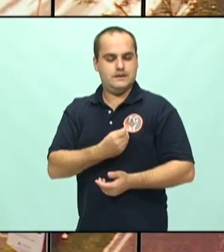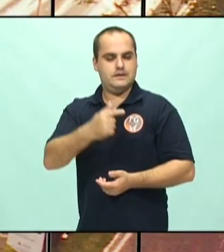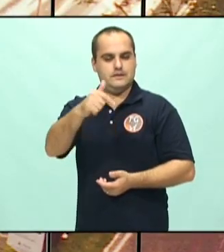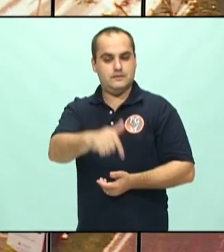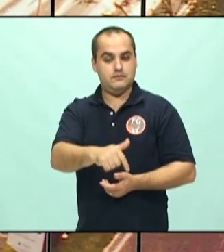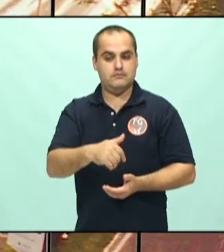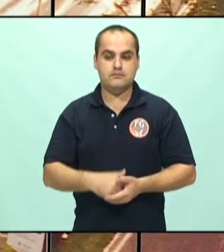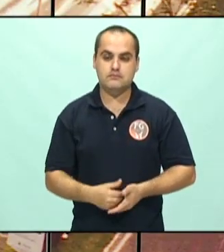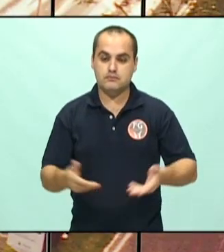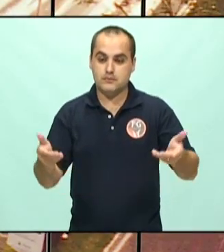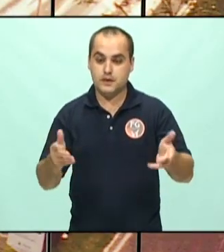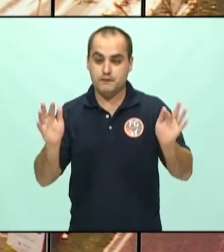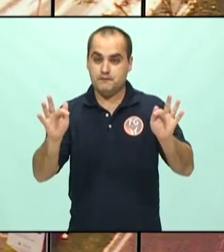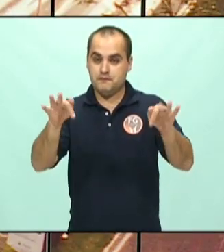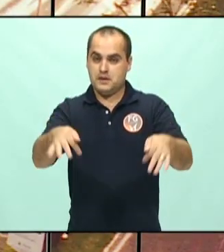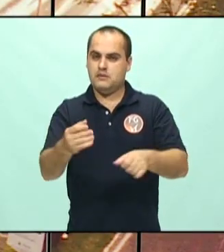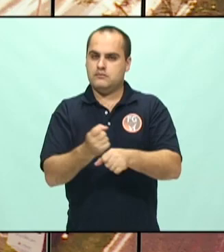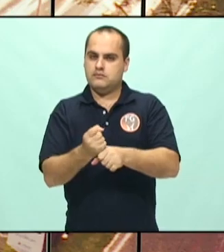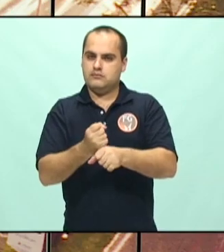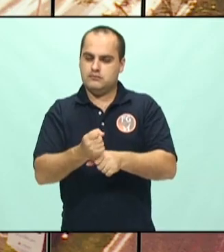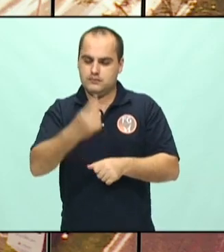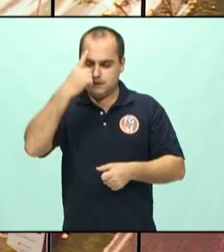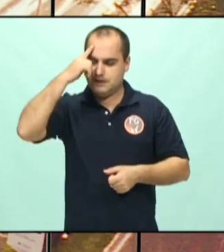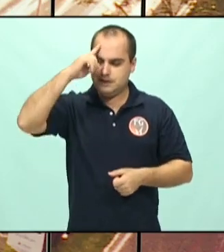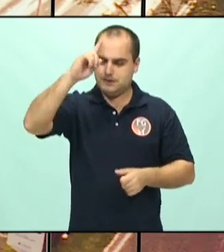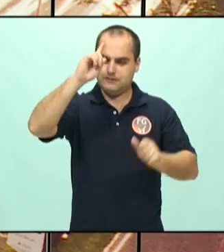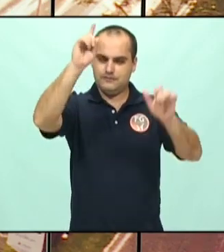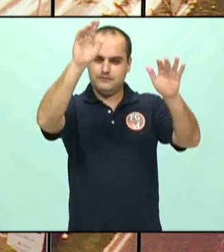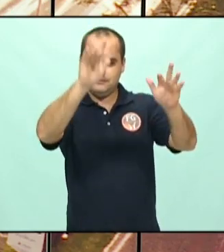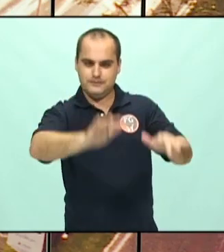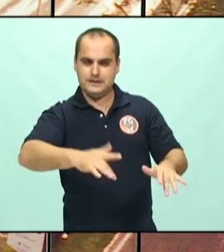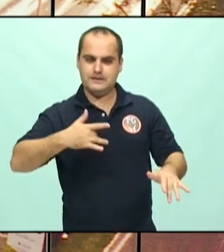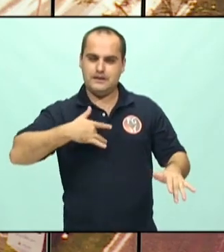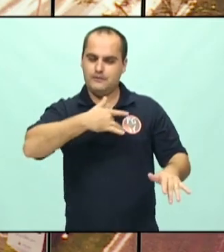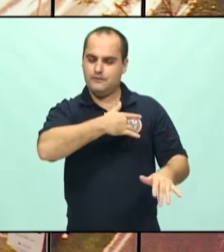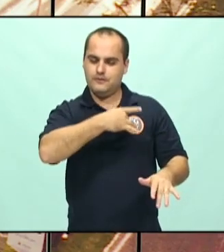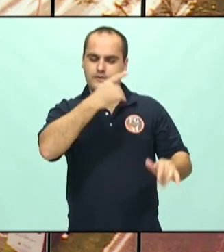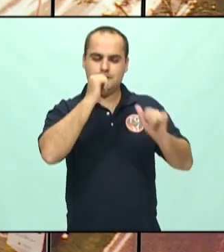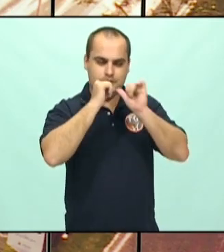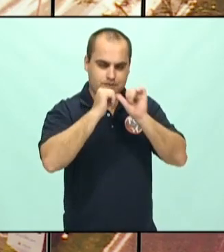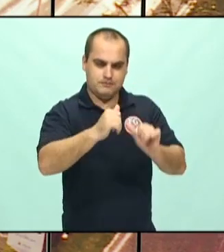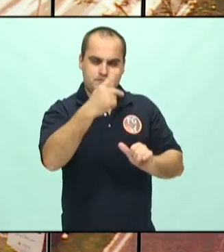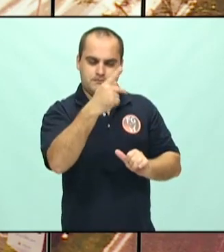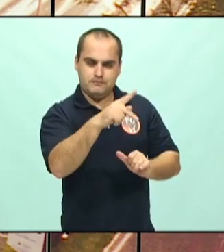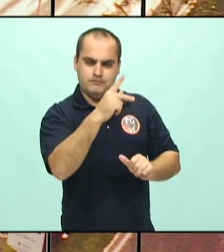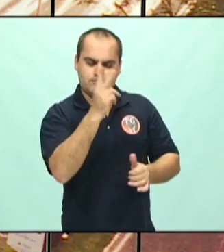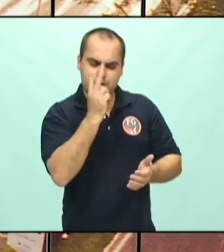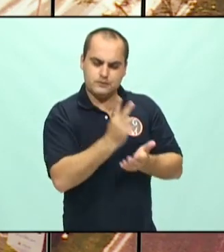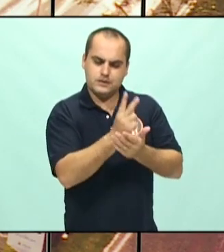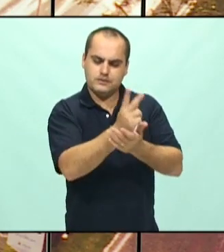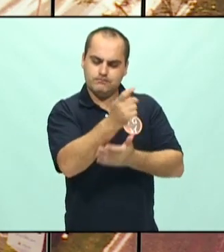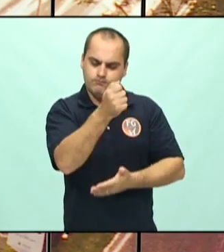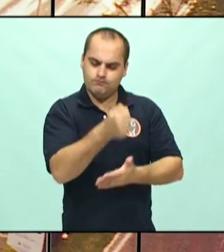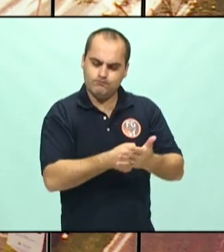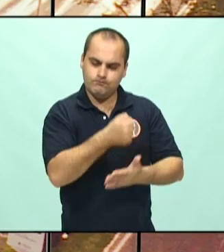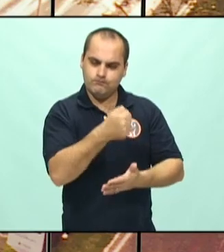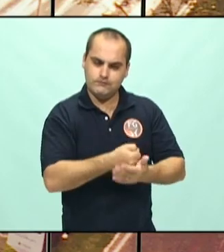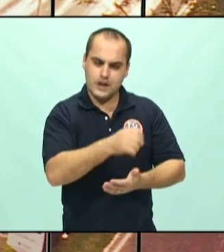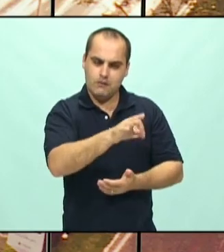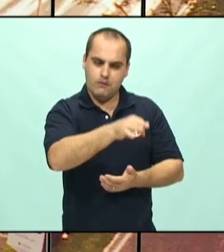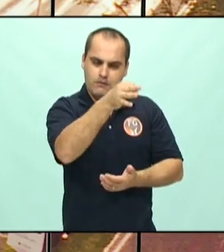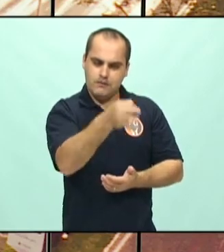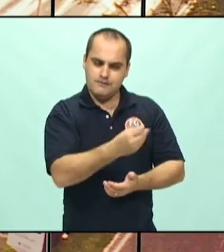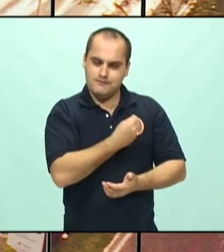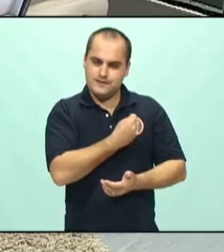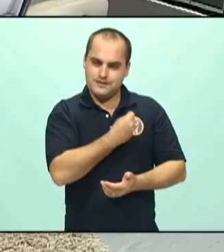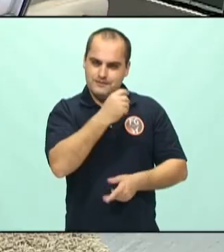também que deus dê muita saúde para o senhor para sua equipe para continuar lutando aí pela qualidade de vida da